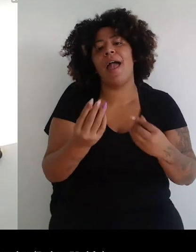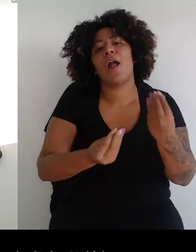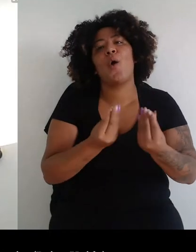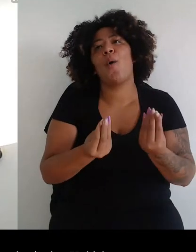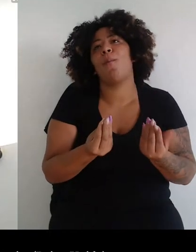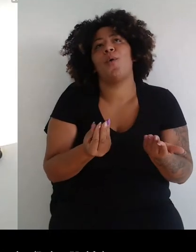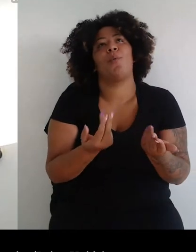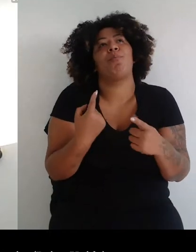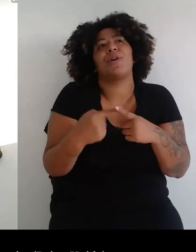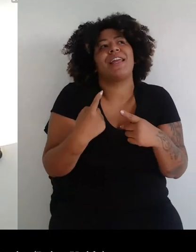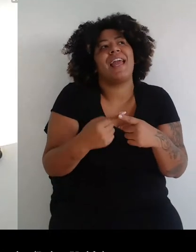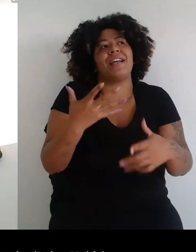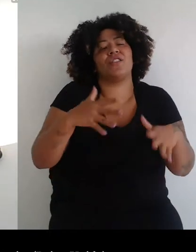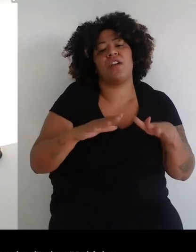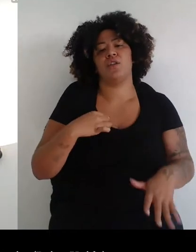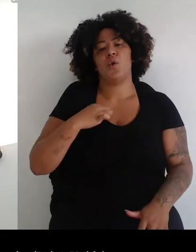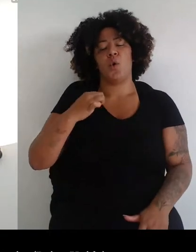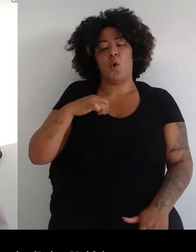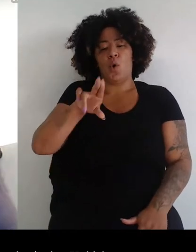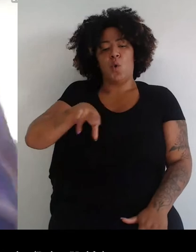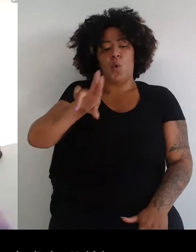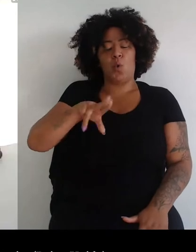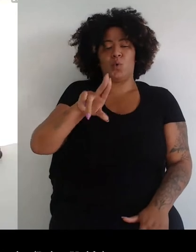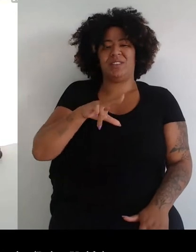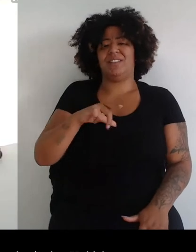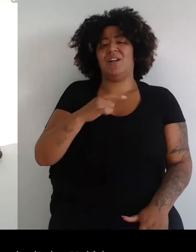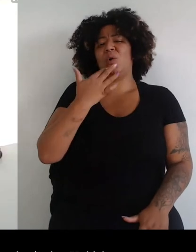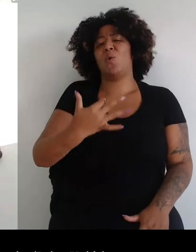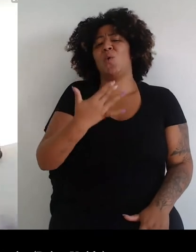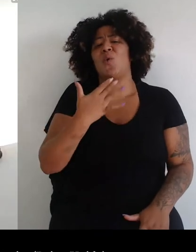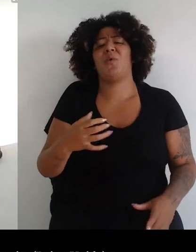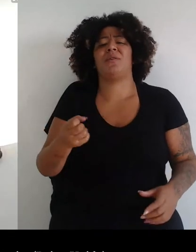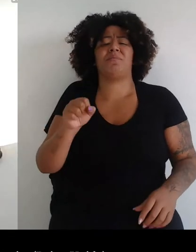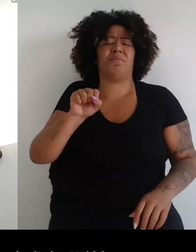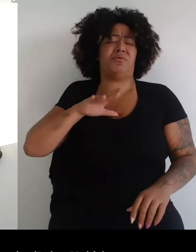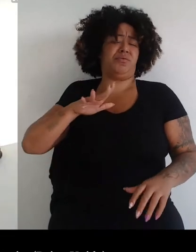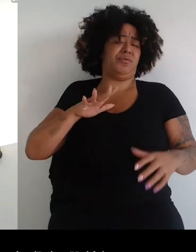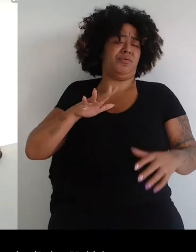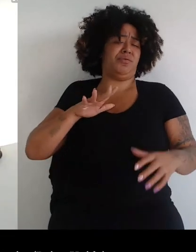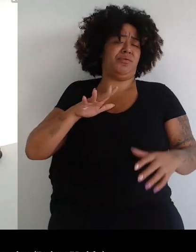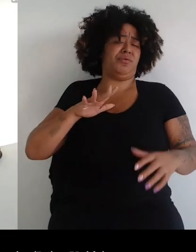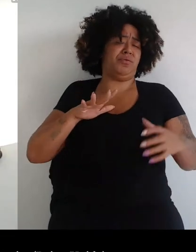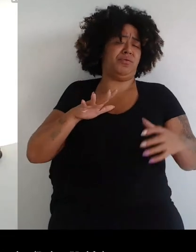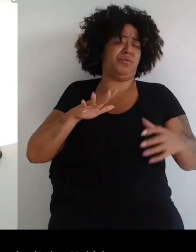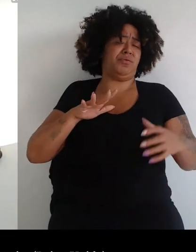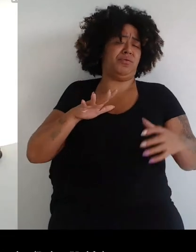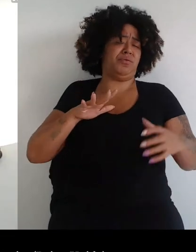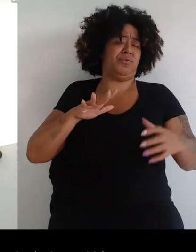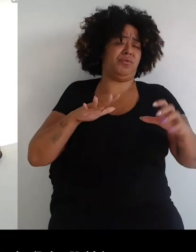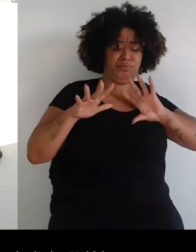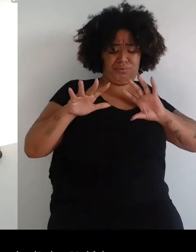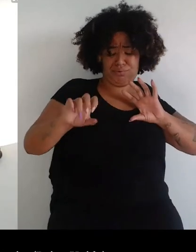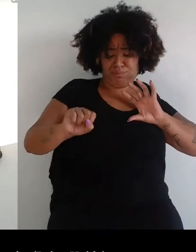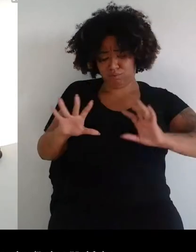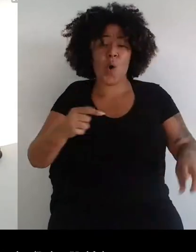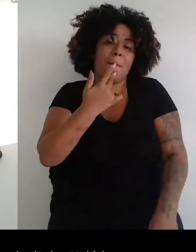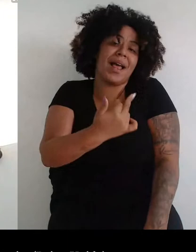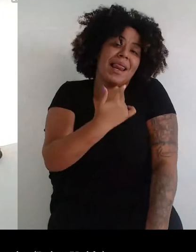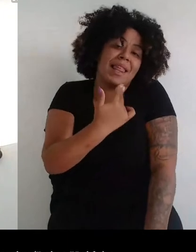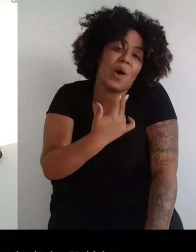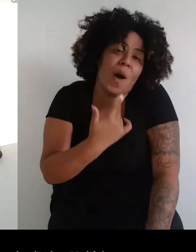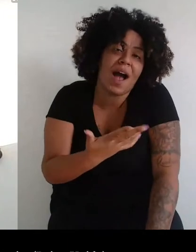poucos coloridas demais ou uma linguagem que fosse uma linguagem mais